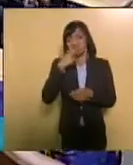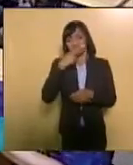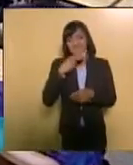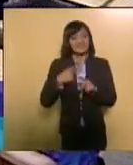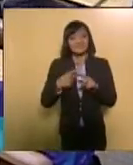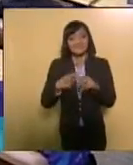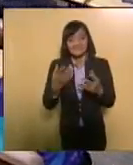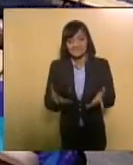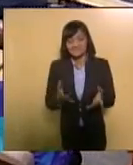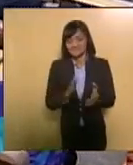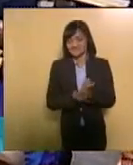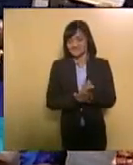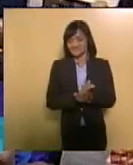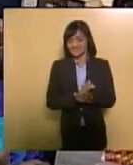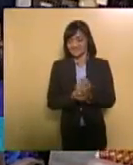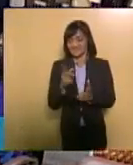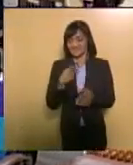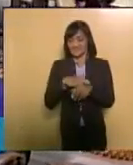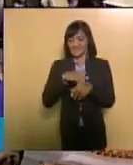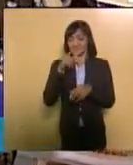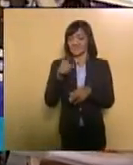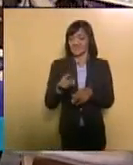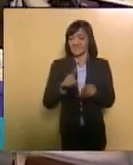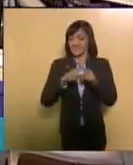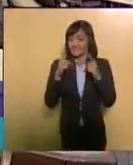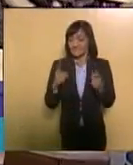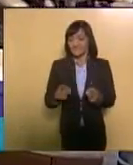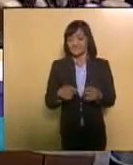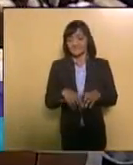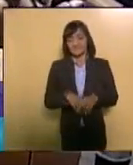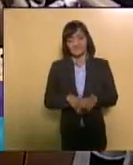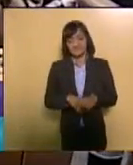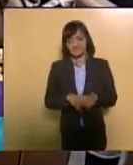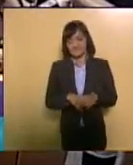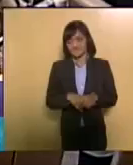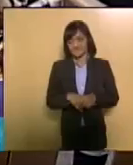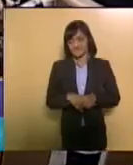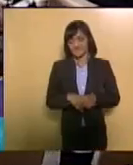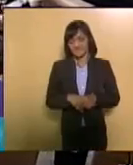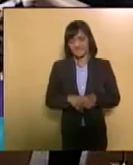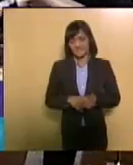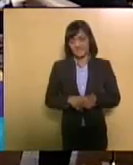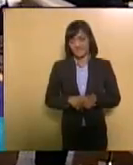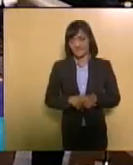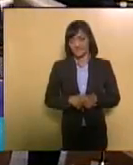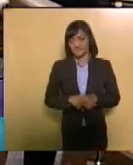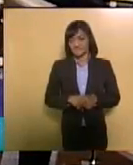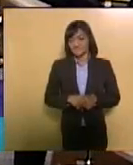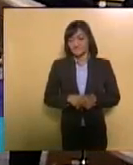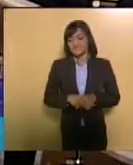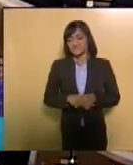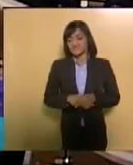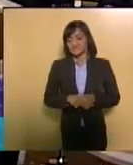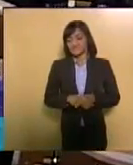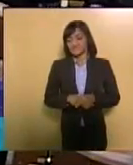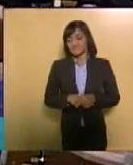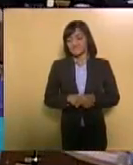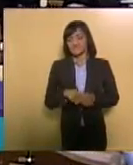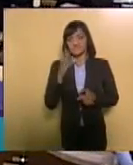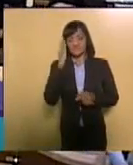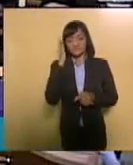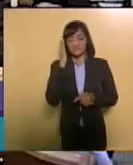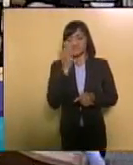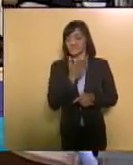tá acabando aqui mas tá começando lá mas então para eh tentar dar uma uma uma então uma ideia